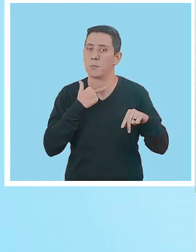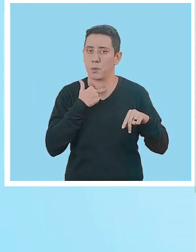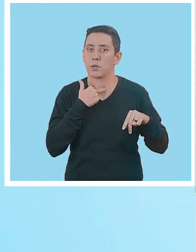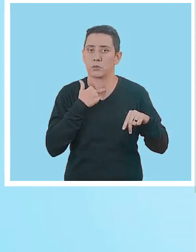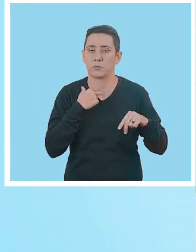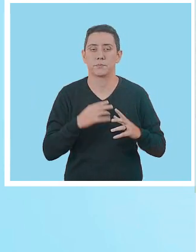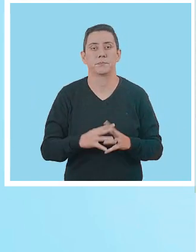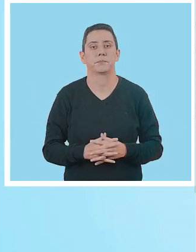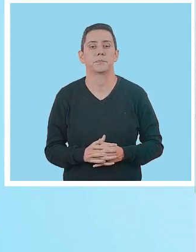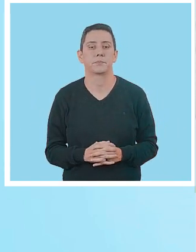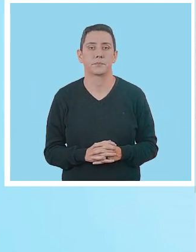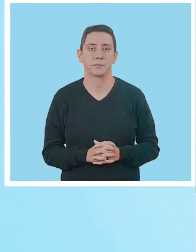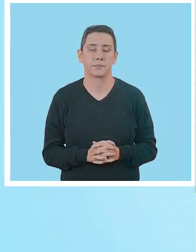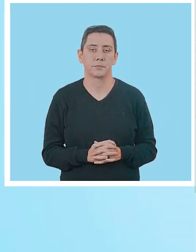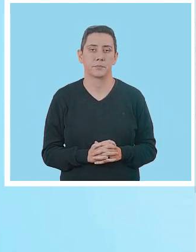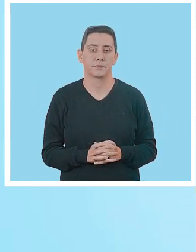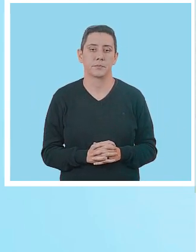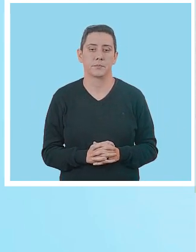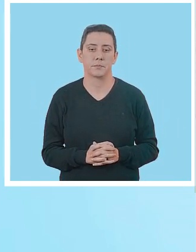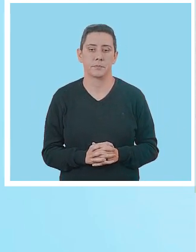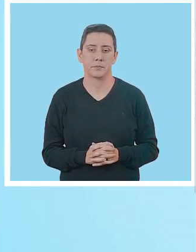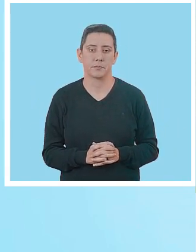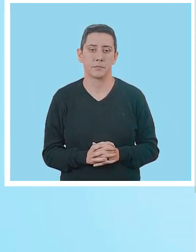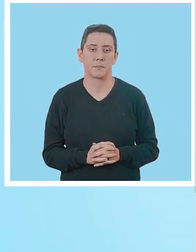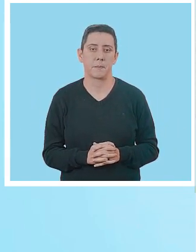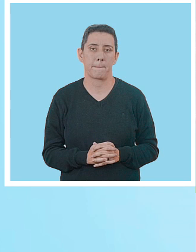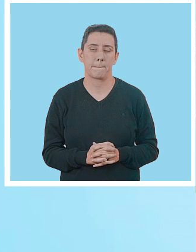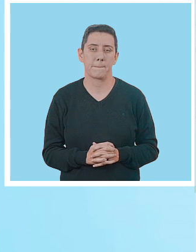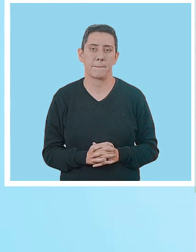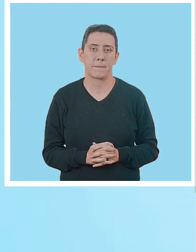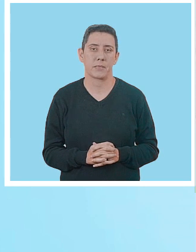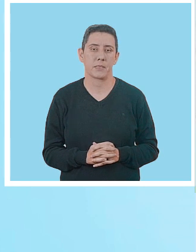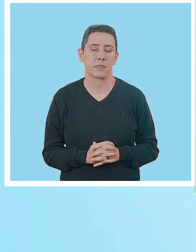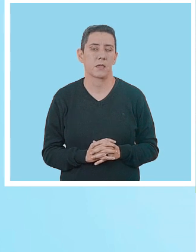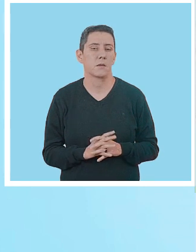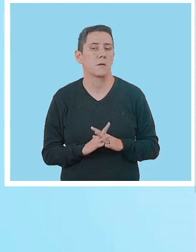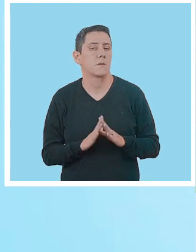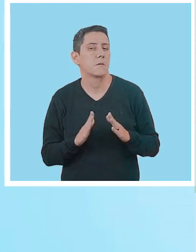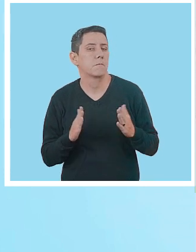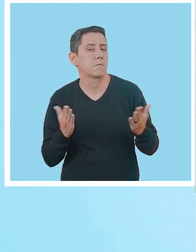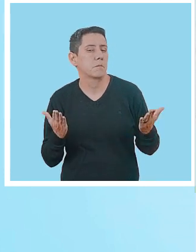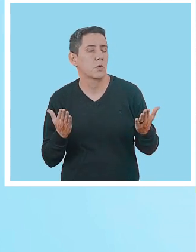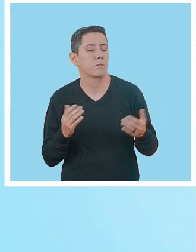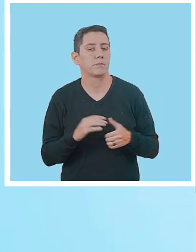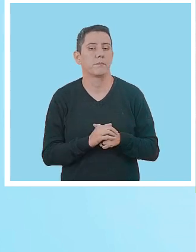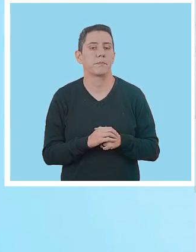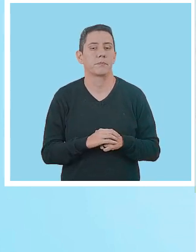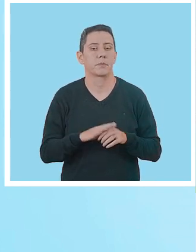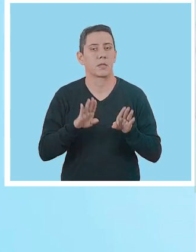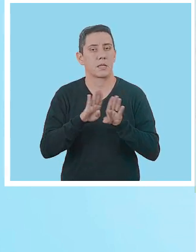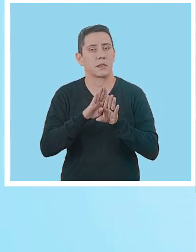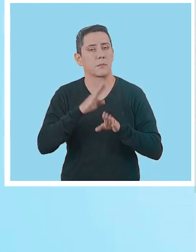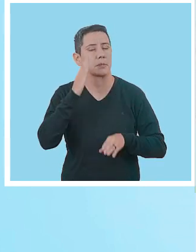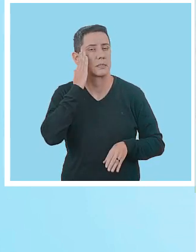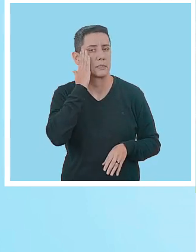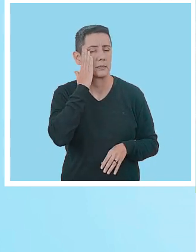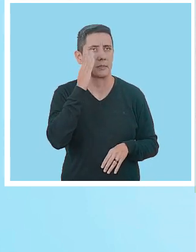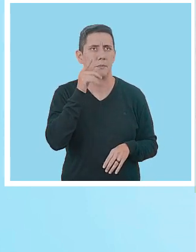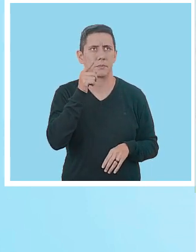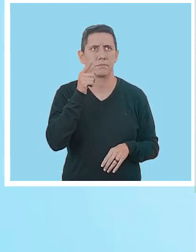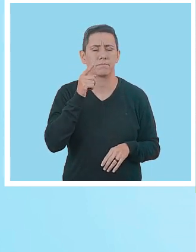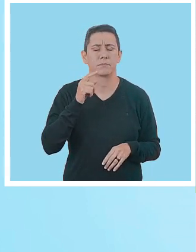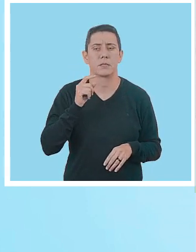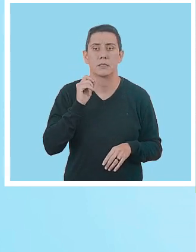E aí O bom é que que é interessante também a gente entender né quando a gente falei energia